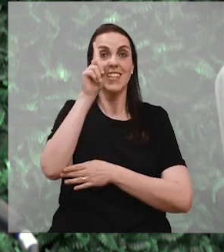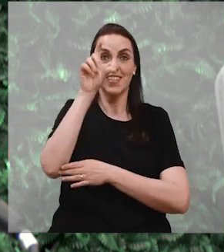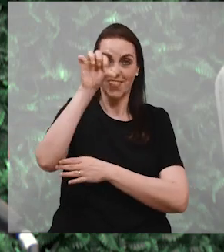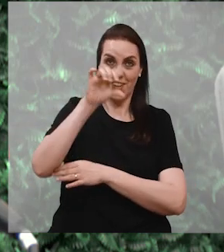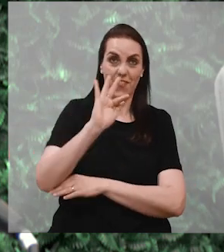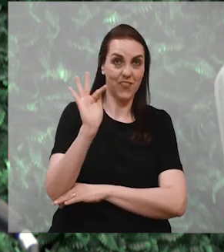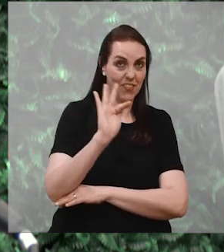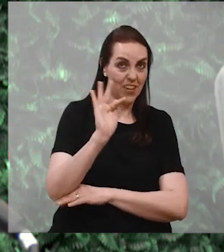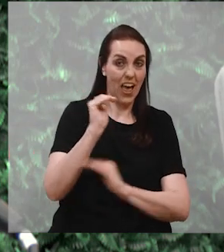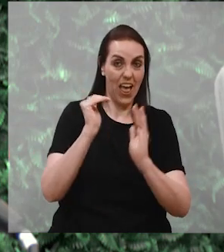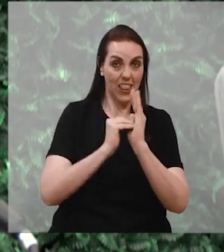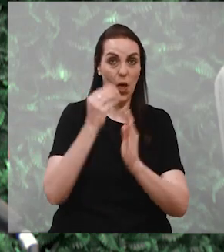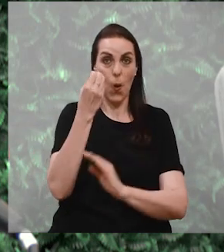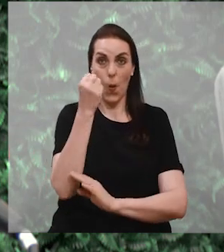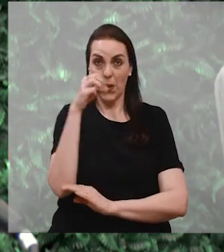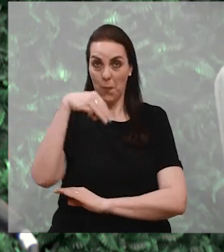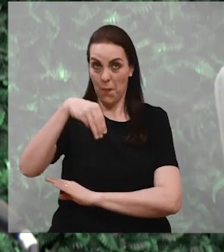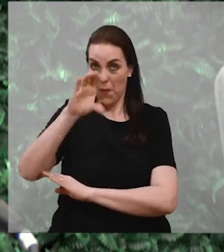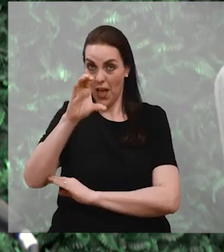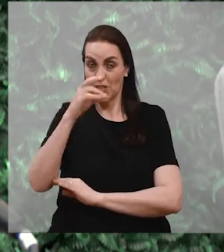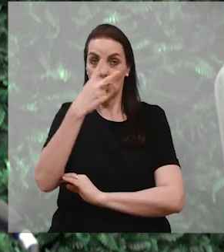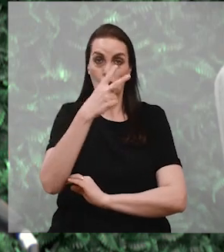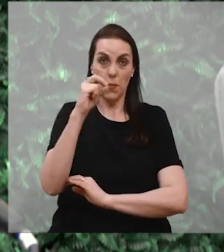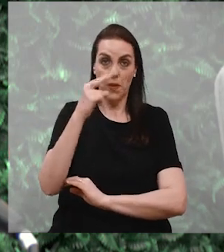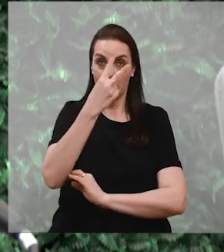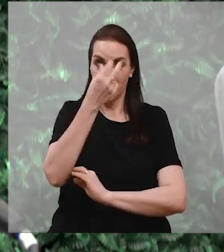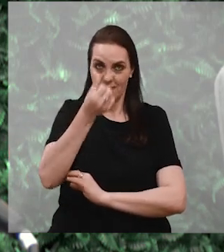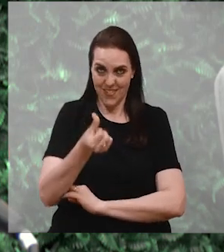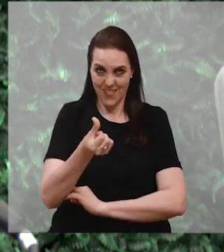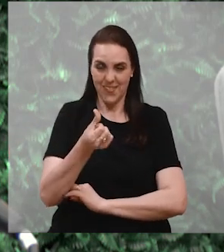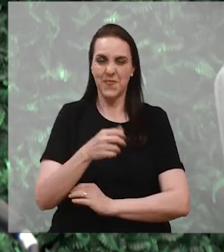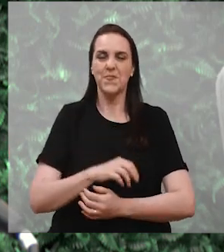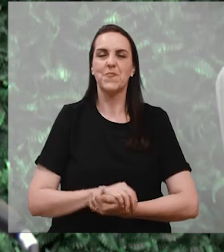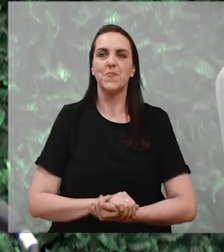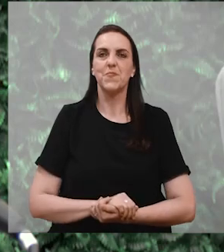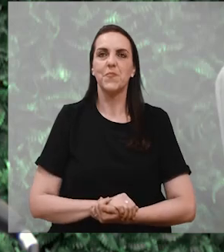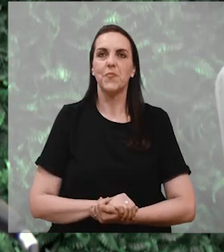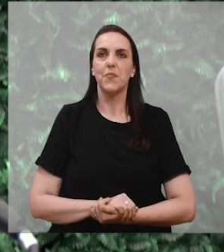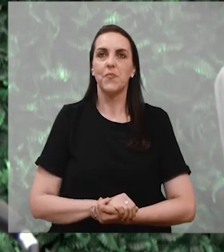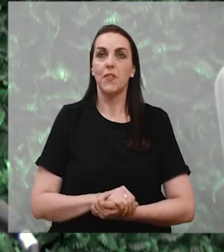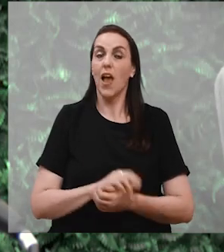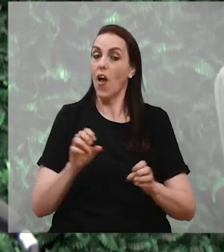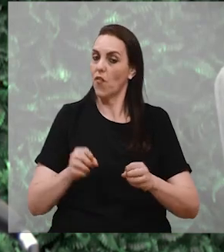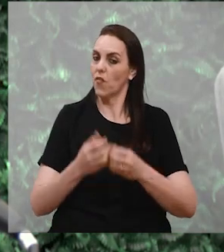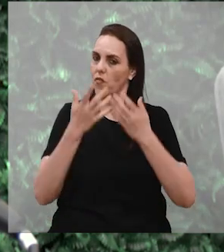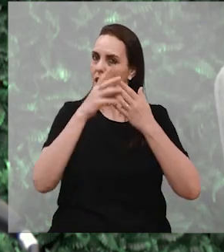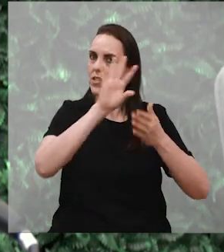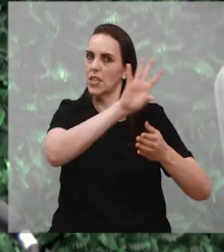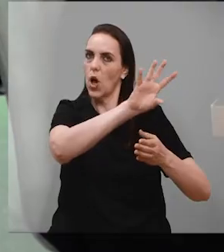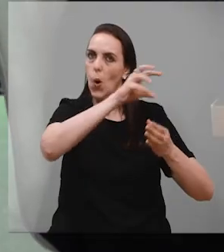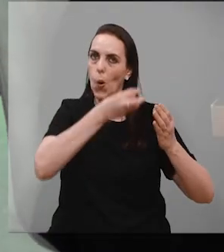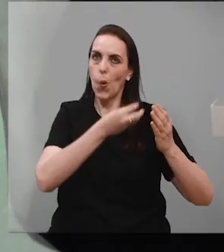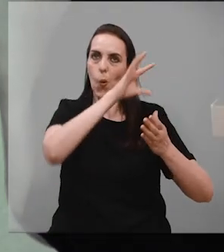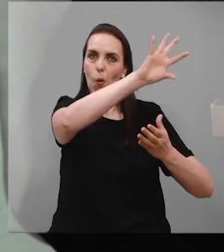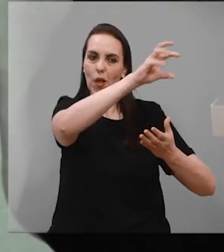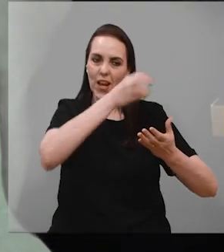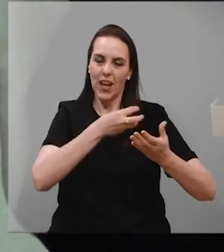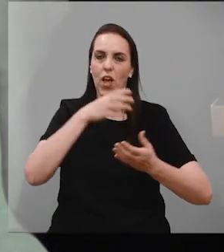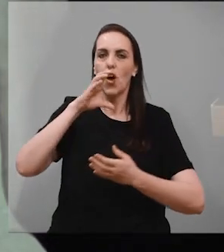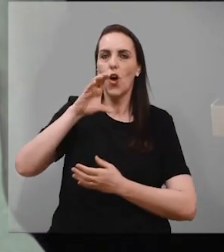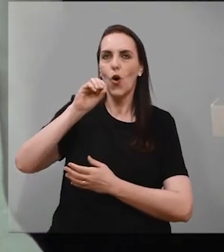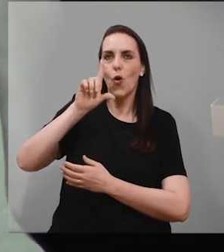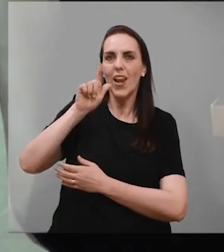dia 19 de fevereiro a 8 de março de 2026. Tem a Festa das Colheitas agora também. Exato. Em março, né?